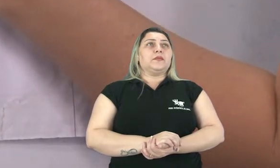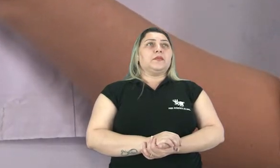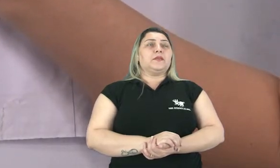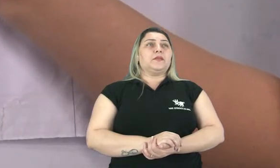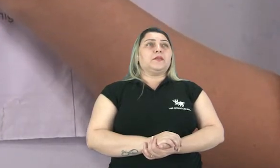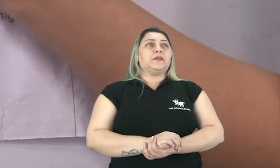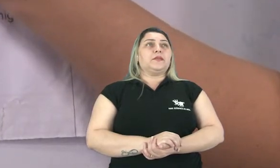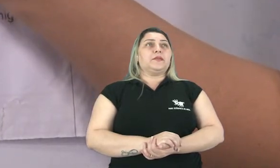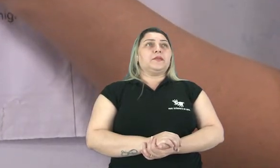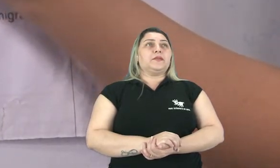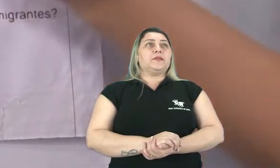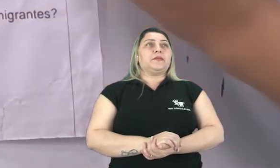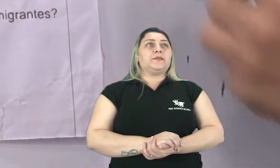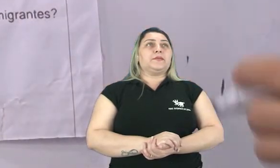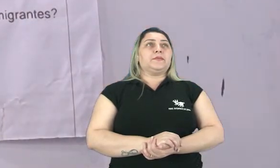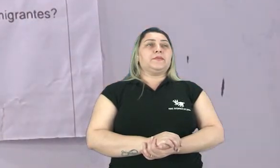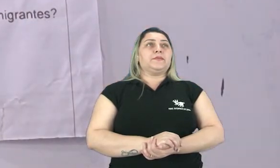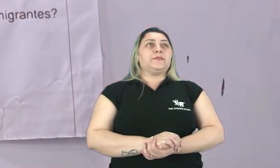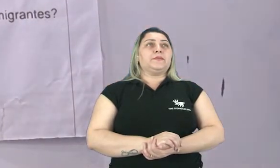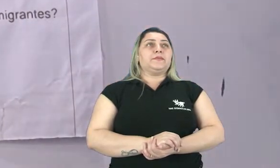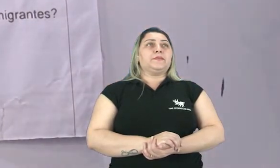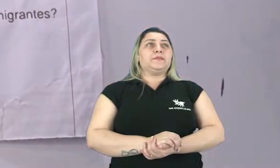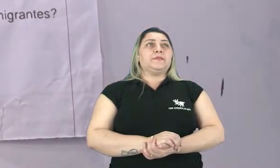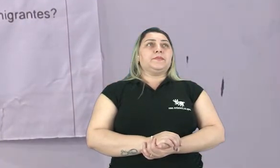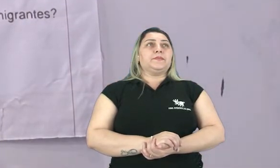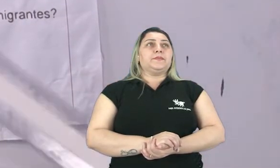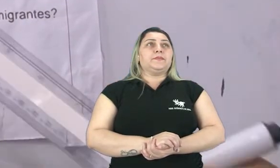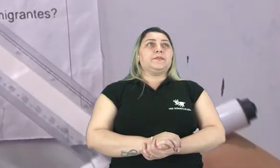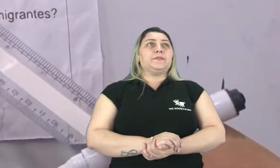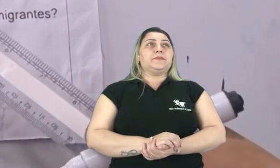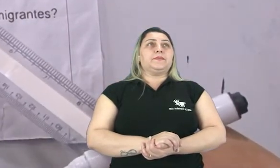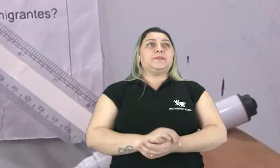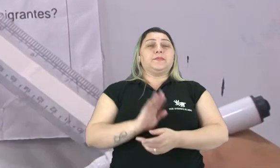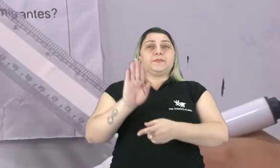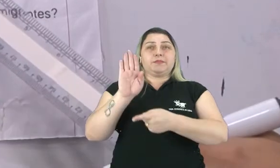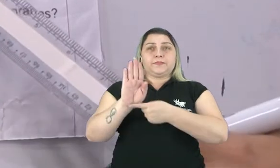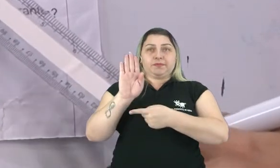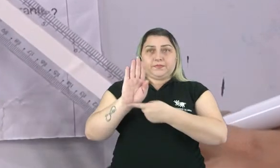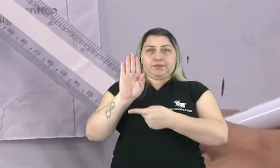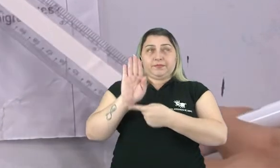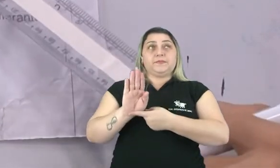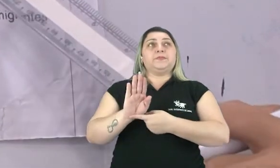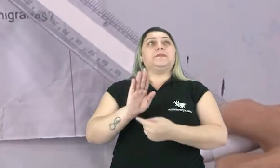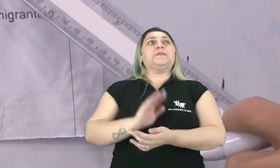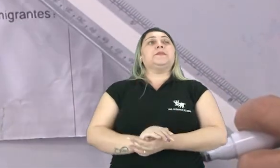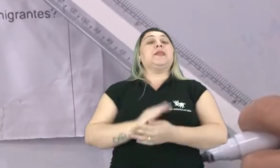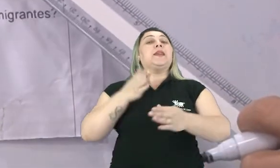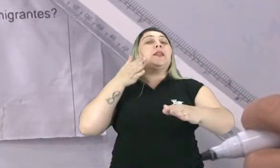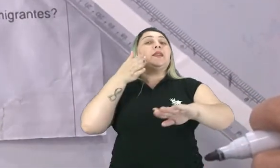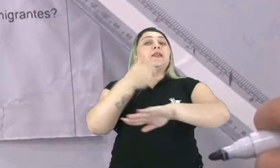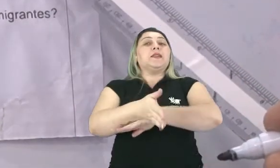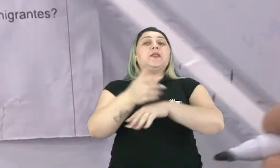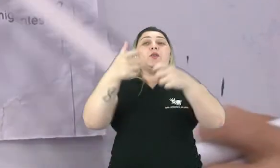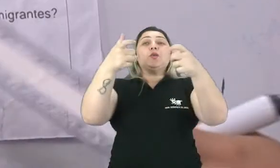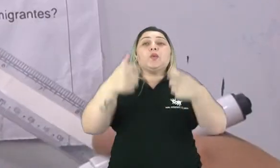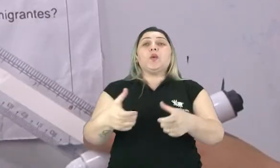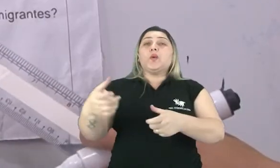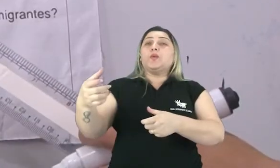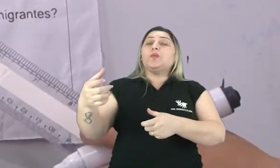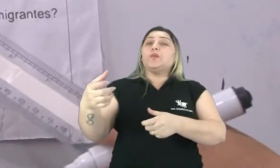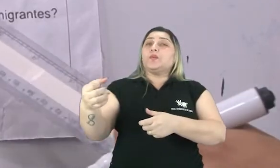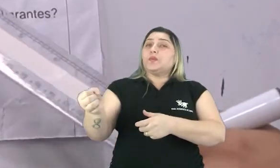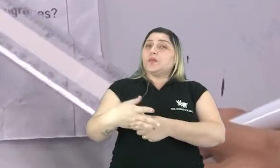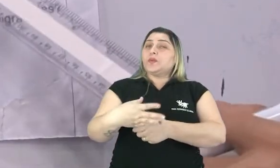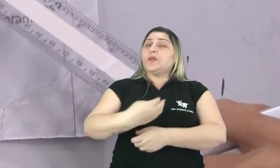Emigrantes, ó, com E. E letra B, ó. Quando elas entram no novo lugar onde